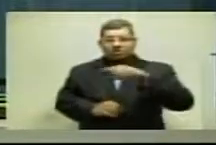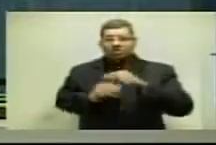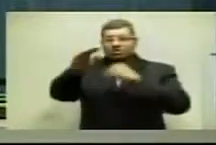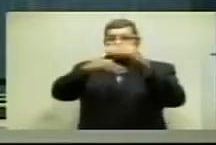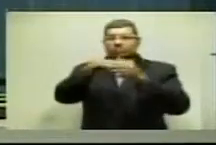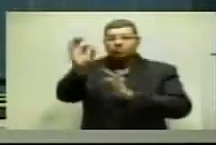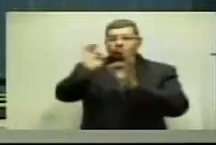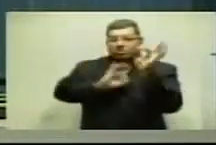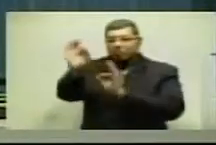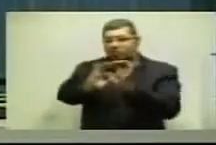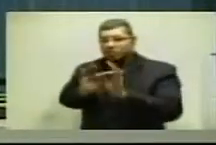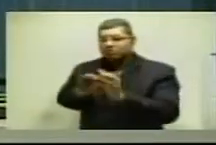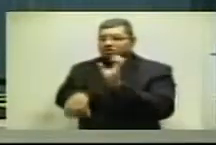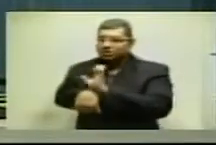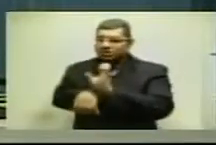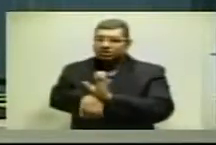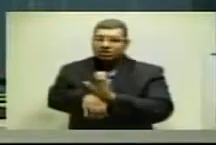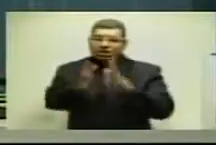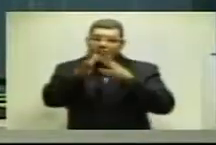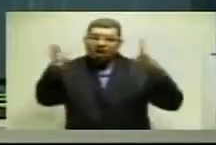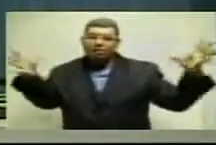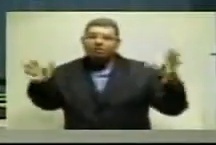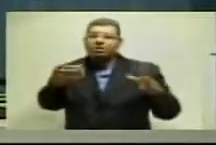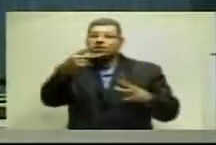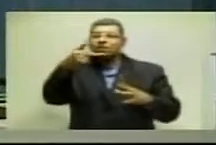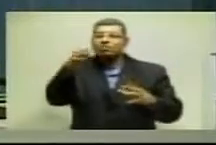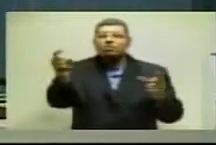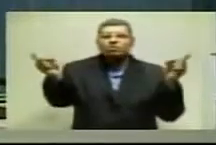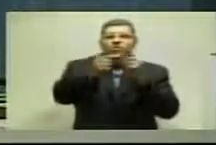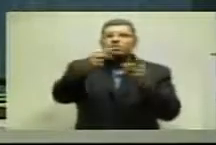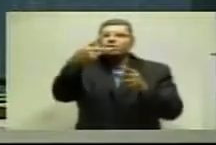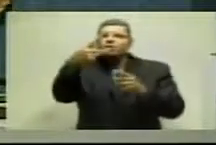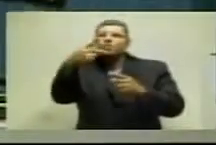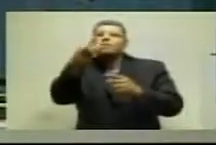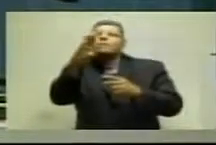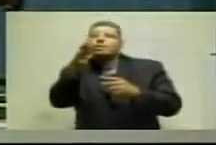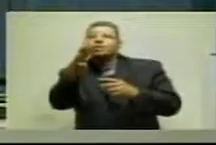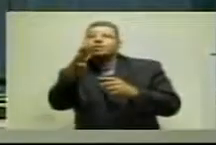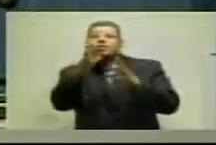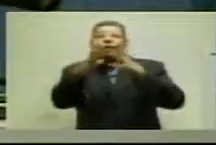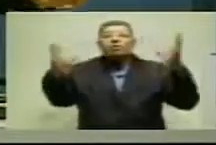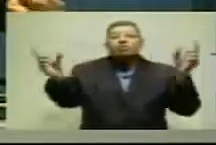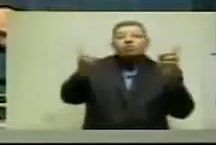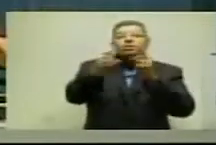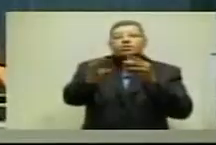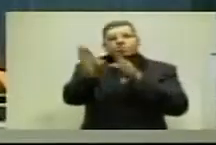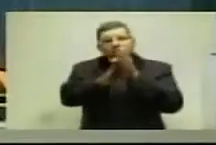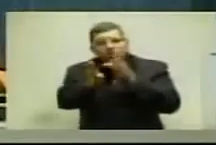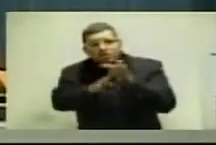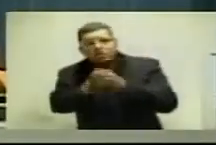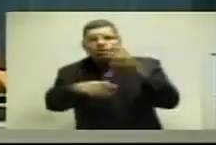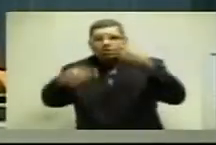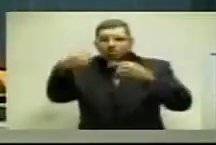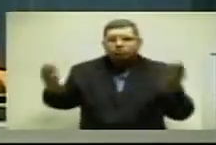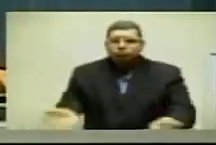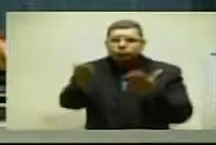criar um jogo de estados aumentarem o PIB, diminuírem o PIB, conforme for orientando a política